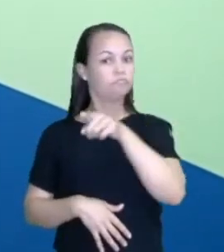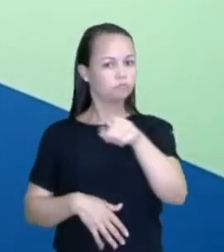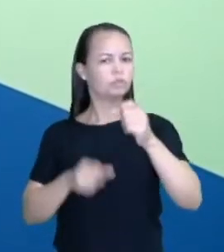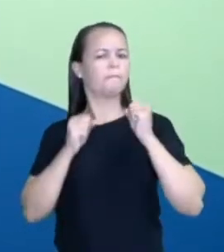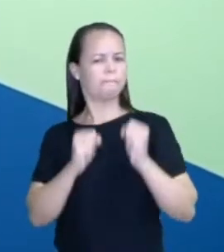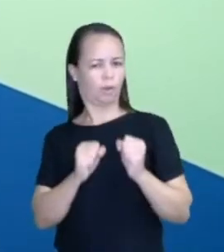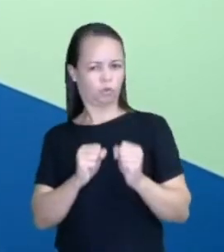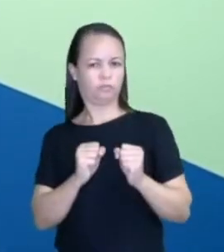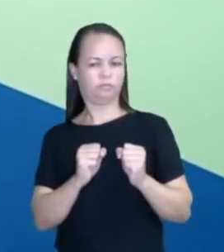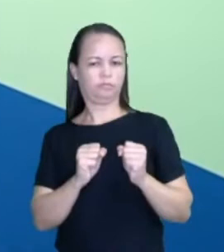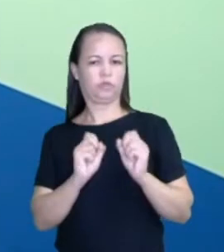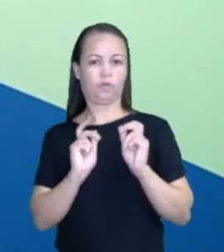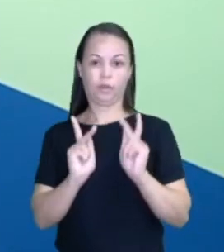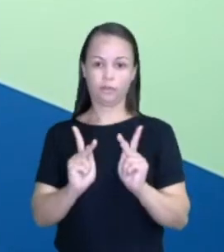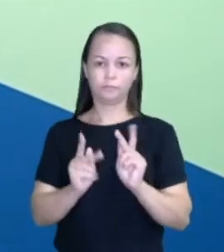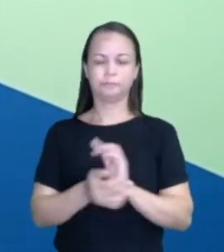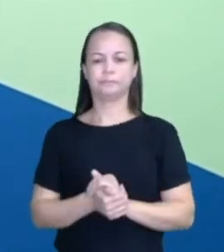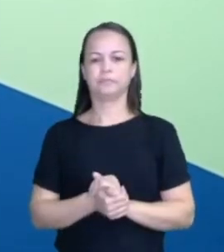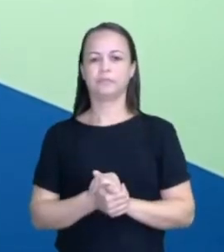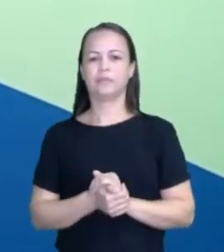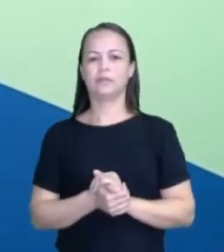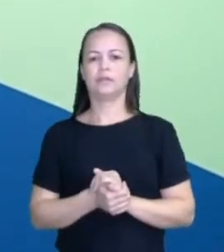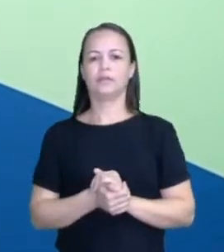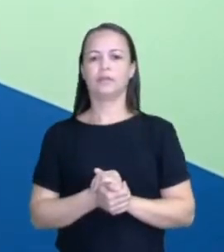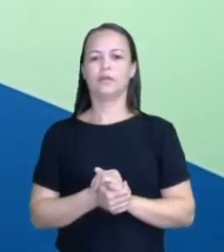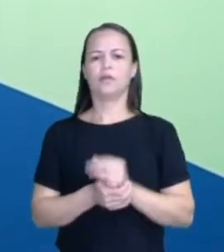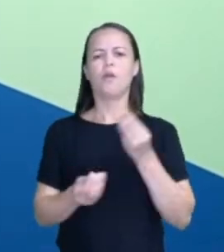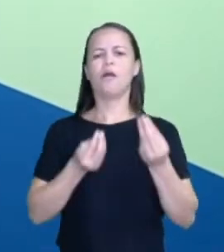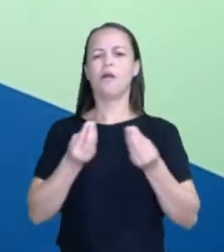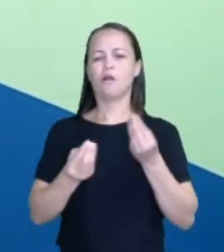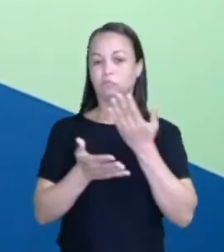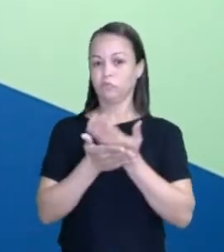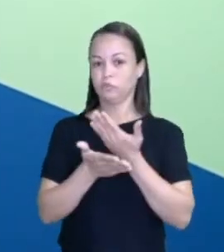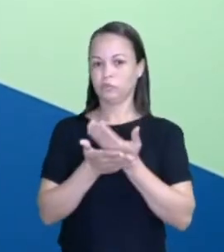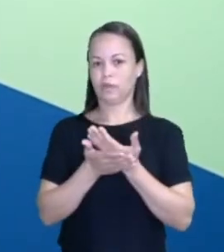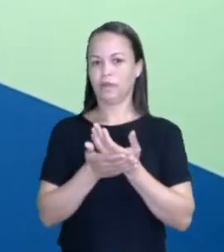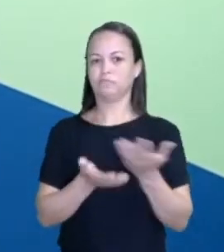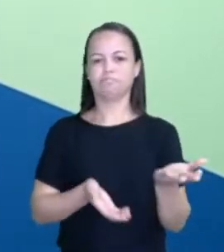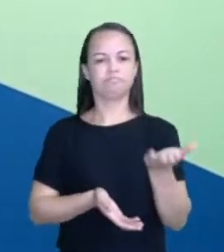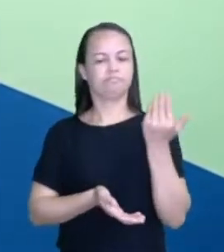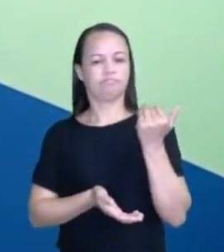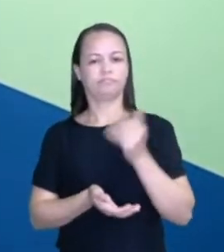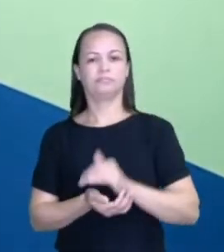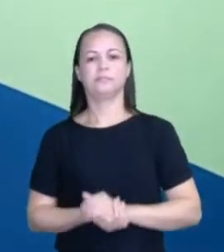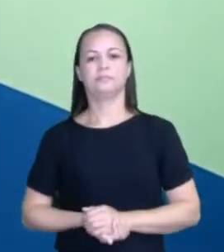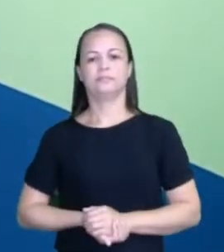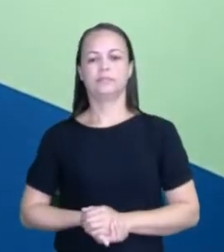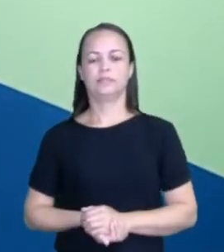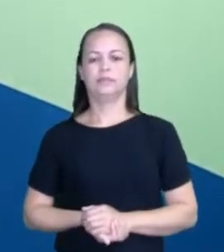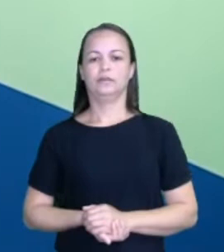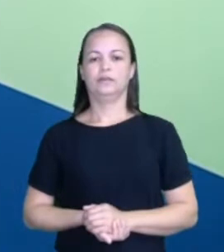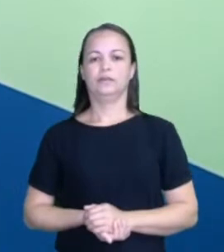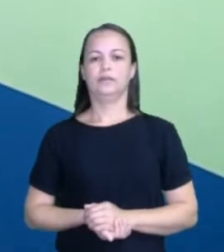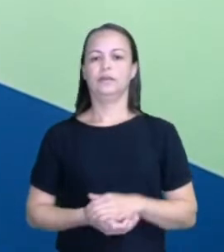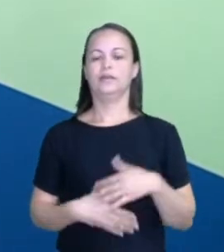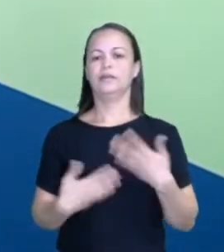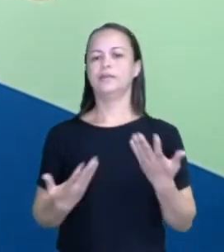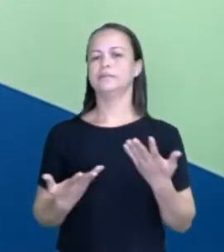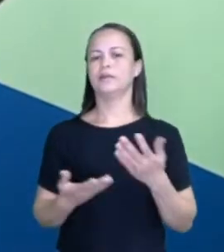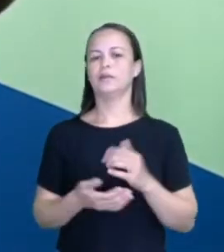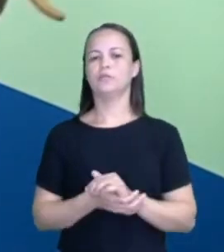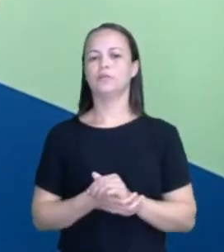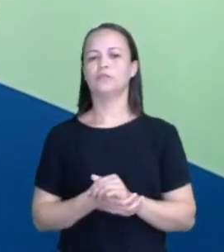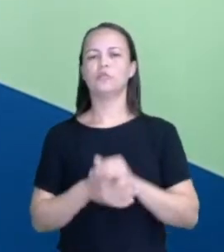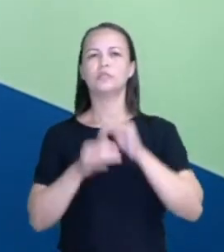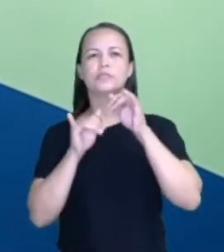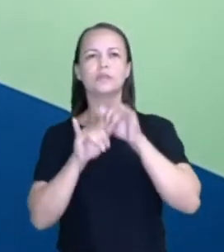certo? Como a gente vai estudar? Simbora! De cara, eu não vou dizer a vocês